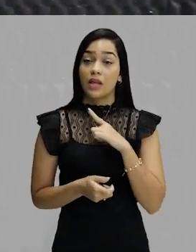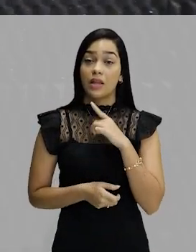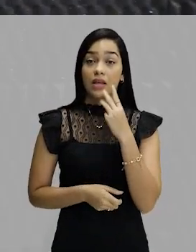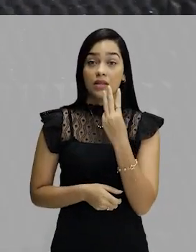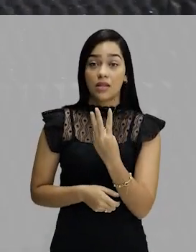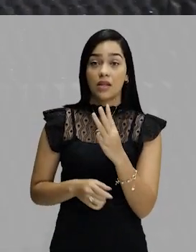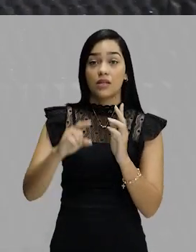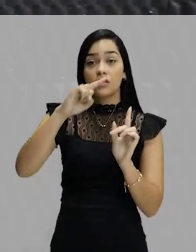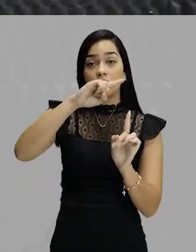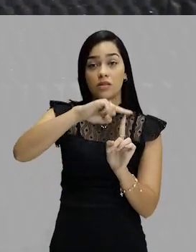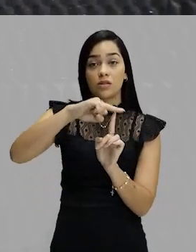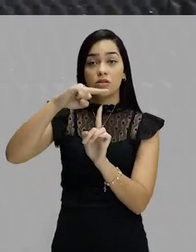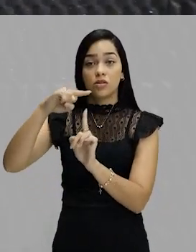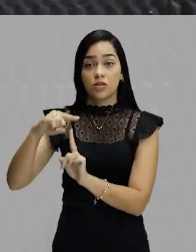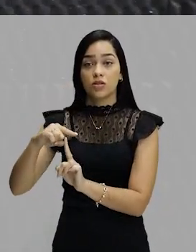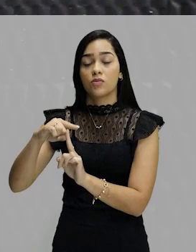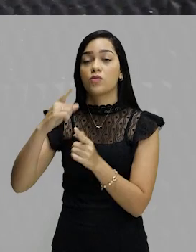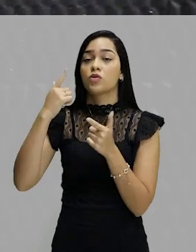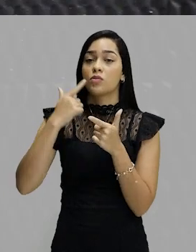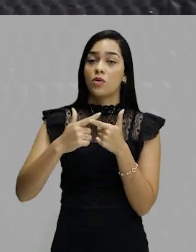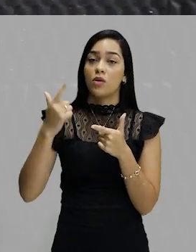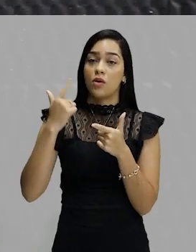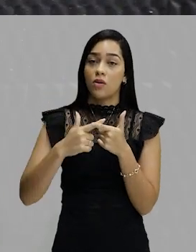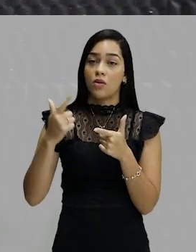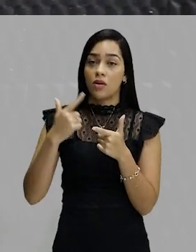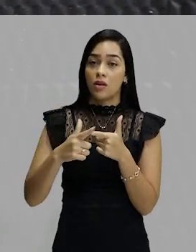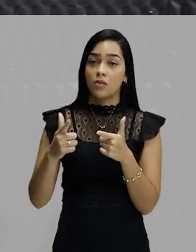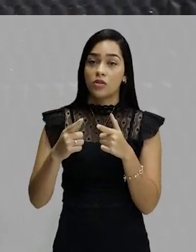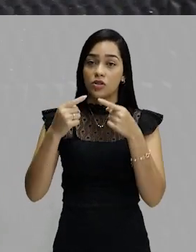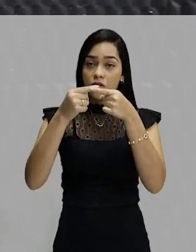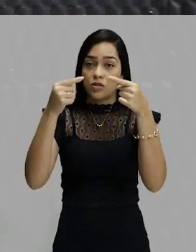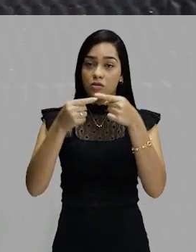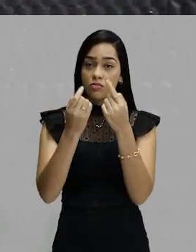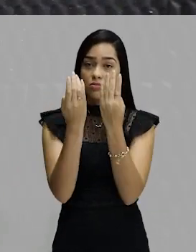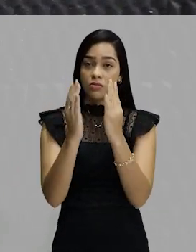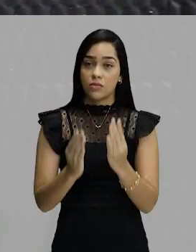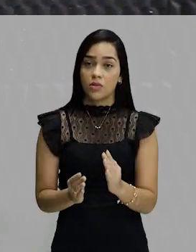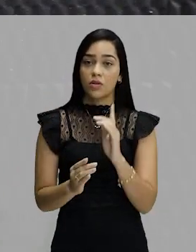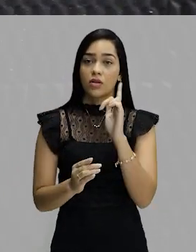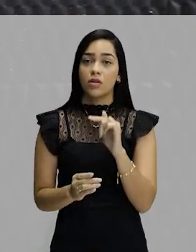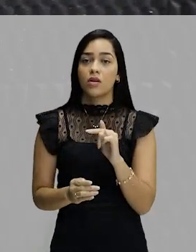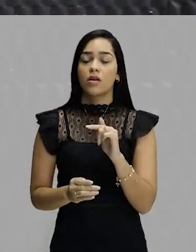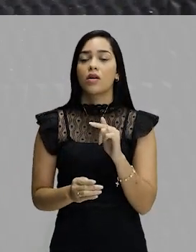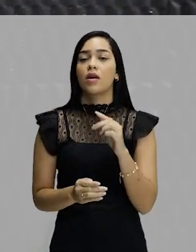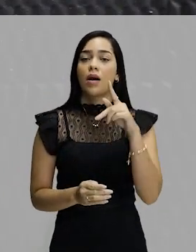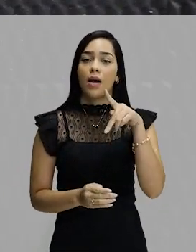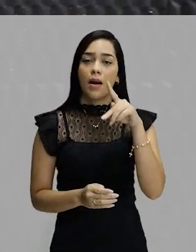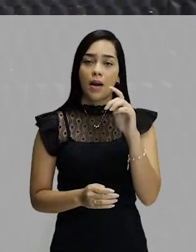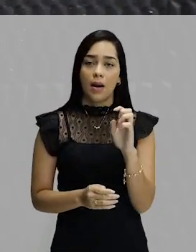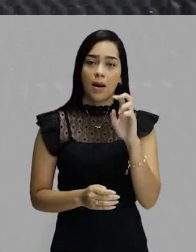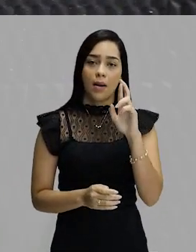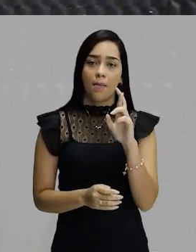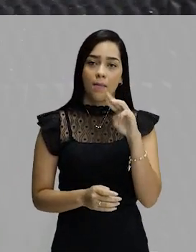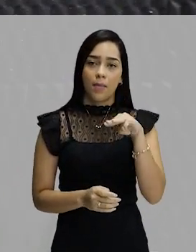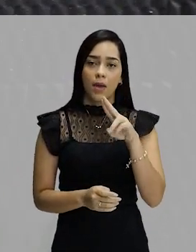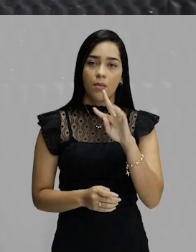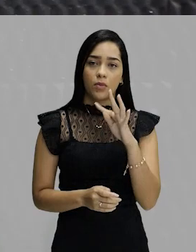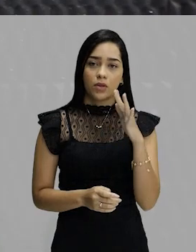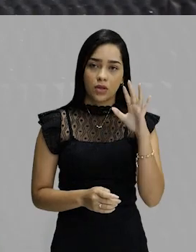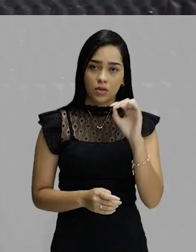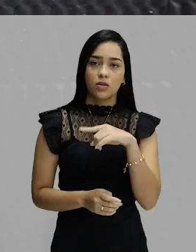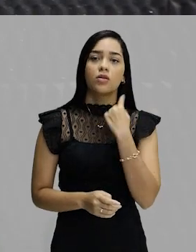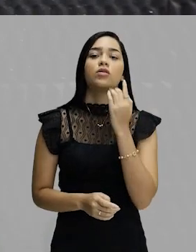três tipos de problemas de análise combinatória, que é o problema da permutação, que nós já estudamos